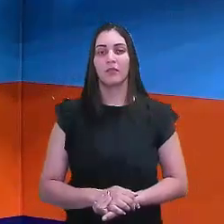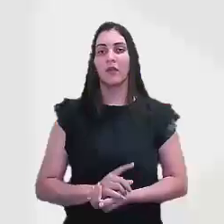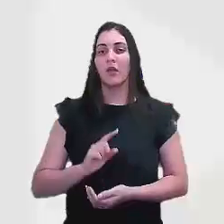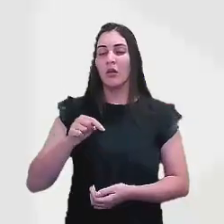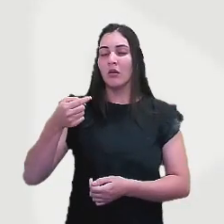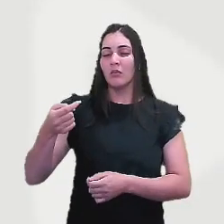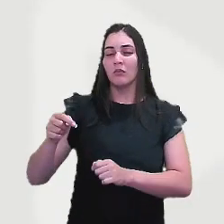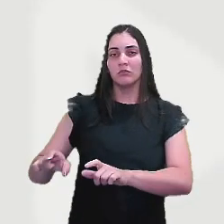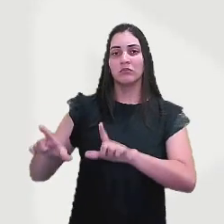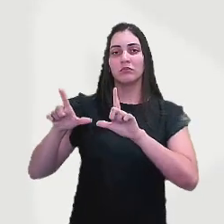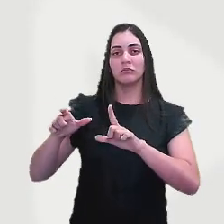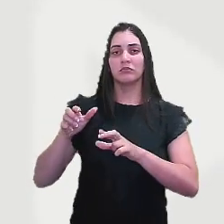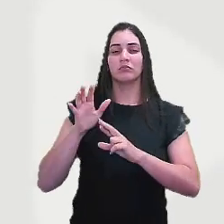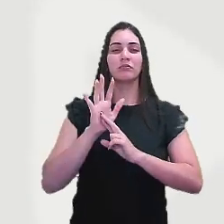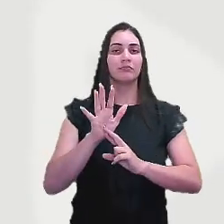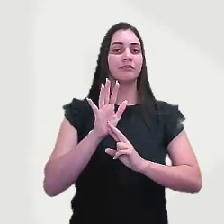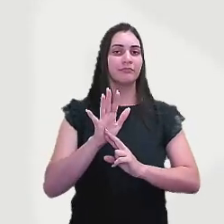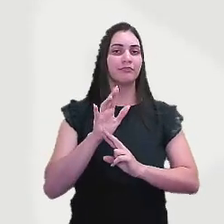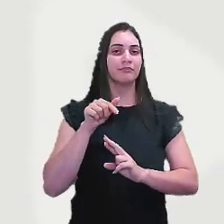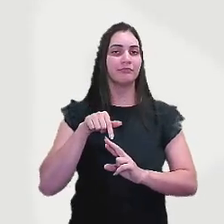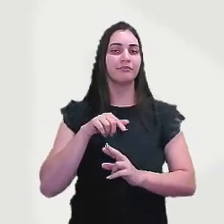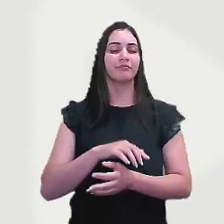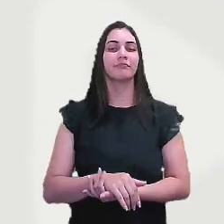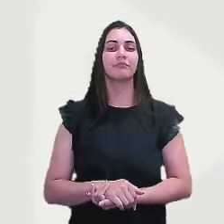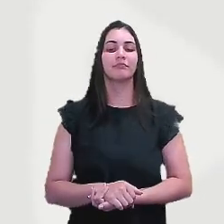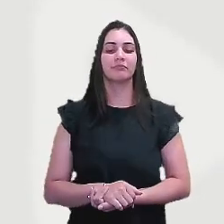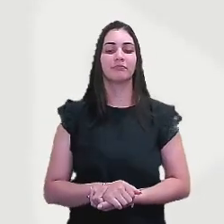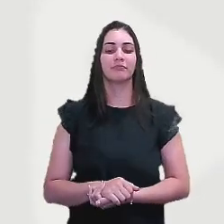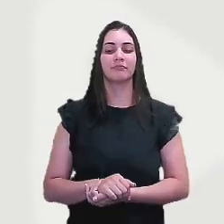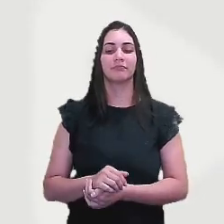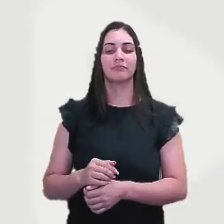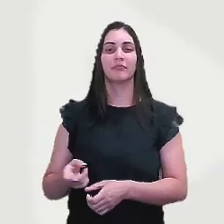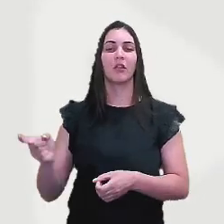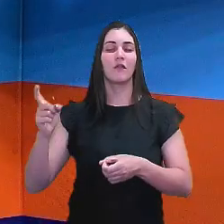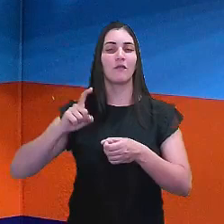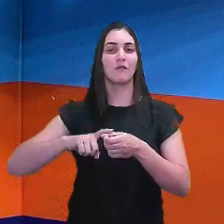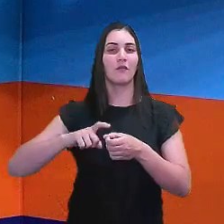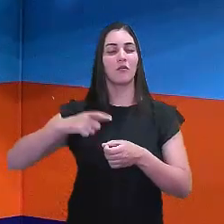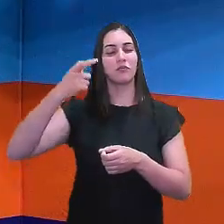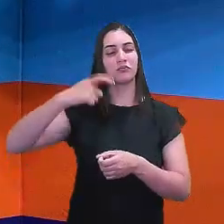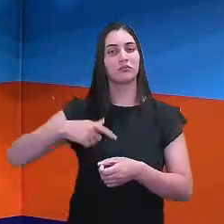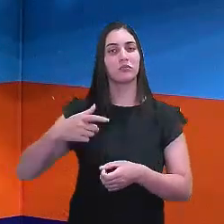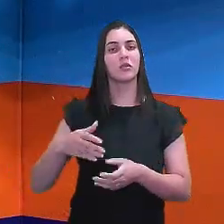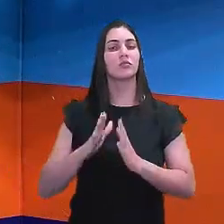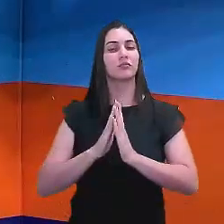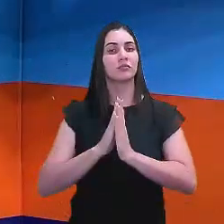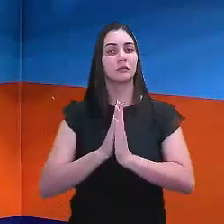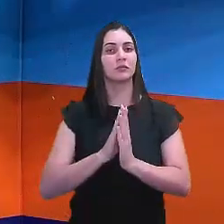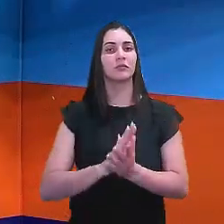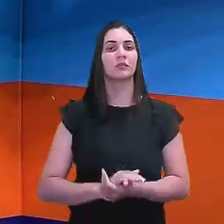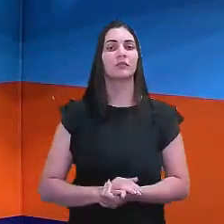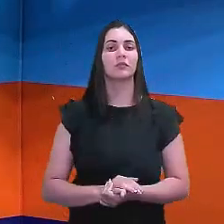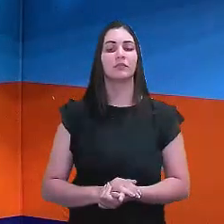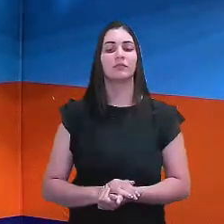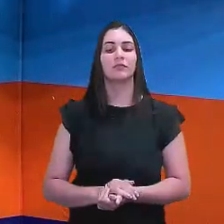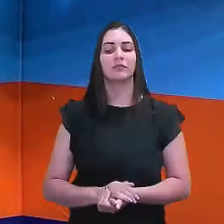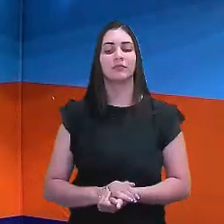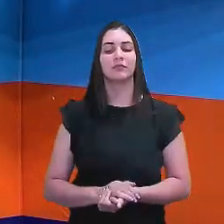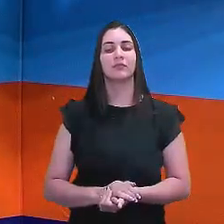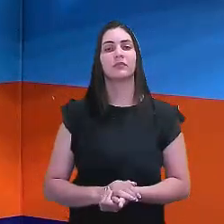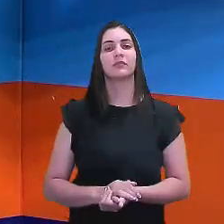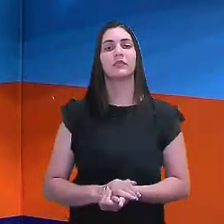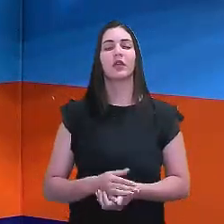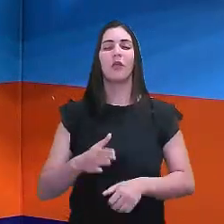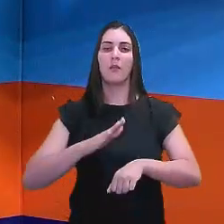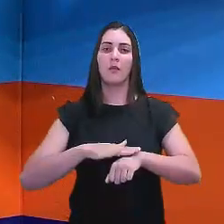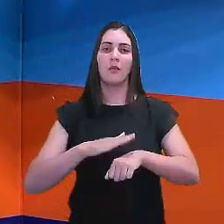aí, que é nas nossas referências, abre isso aí. Abre a próxima imagem e volta aqui comigo, por favor. Vou pedir já para abrir a próxima imagem, que é aquele